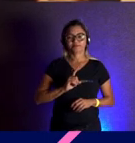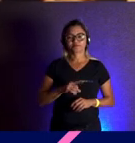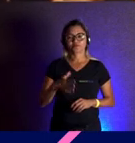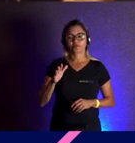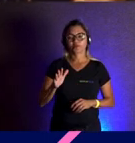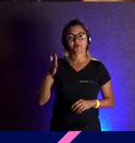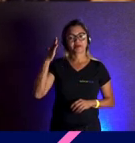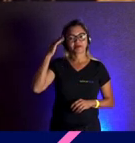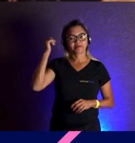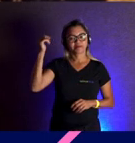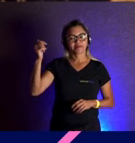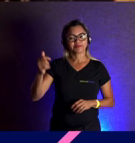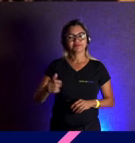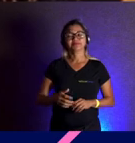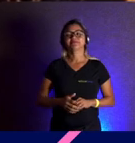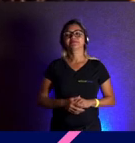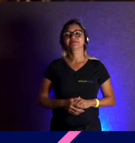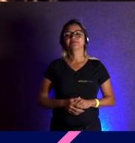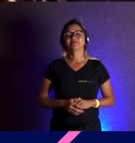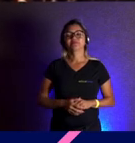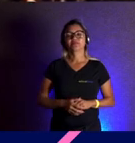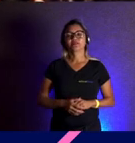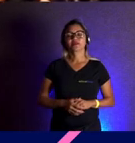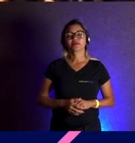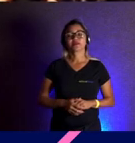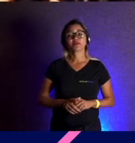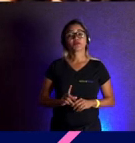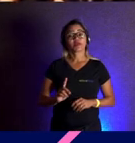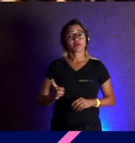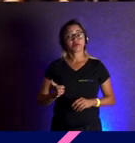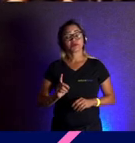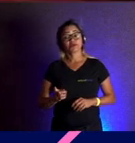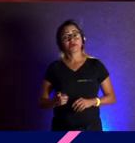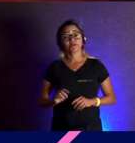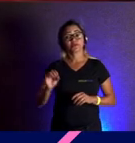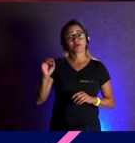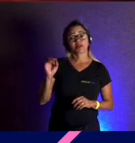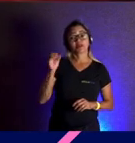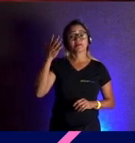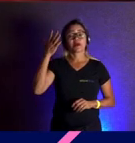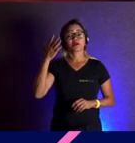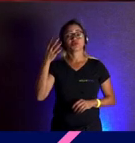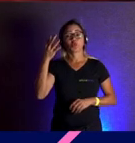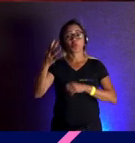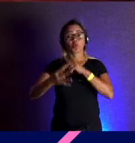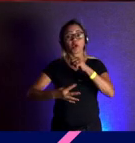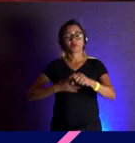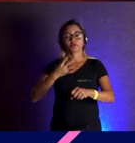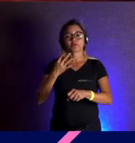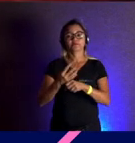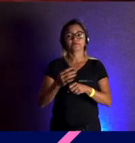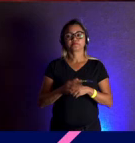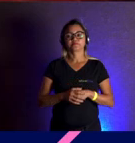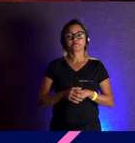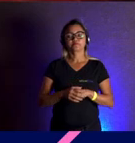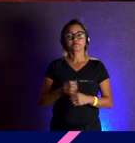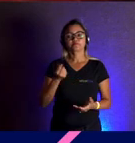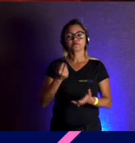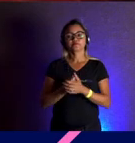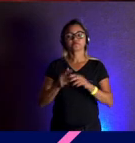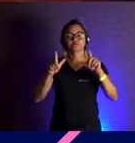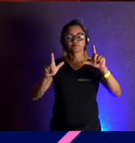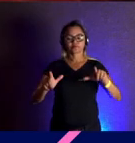né? Bem famoso, do negacionismo climático que a gente viveu nos últimos 4 anos, foi a compra de um satélite